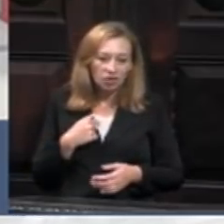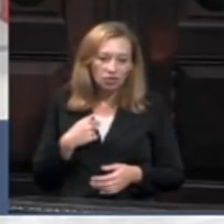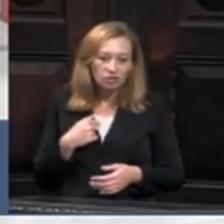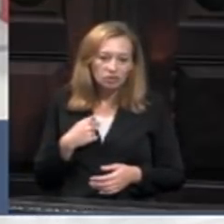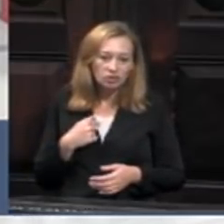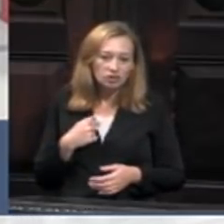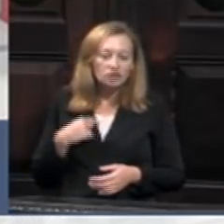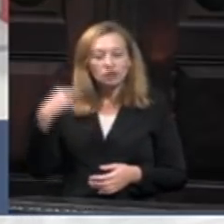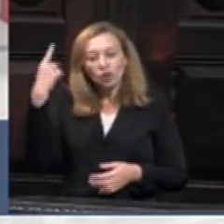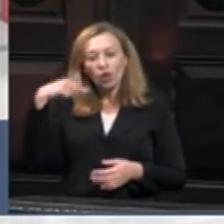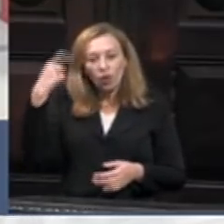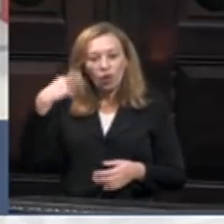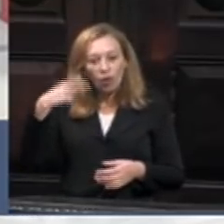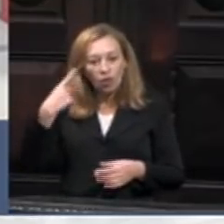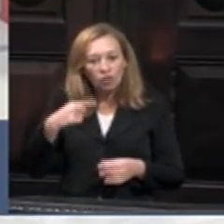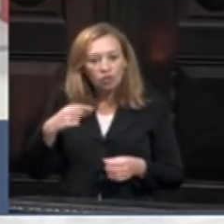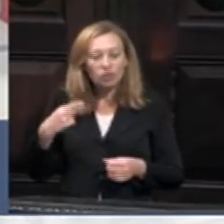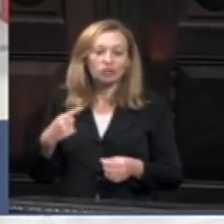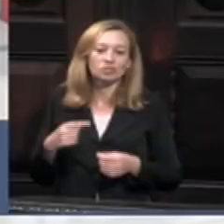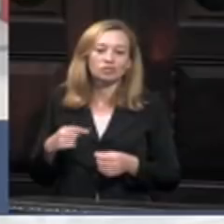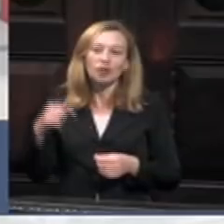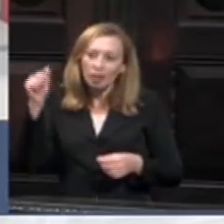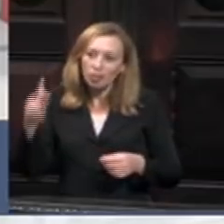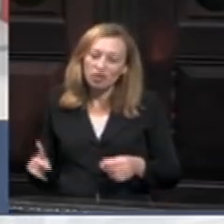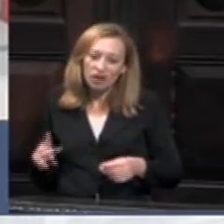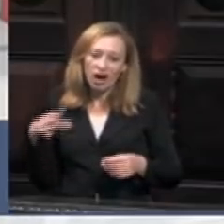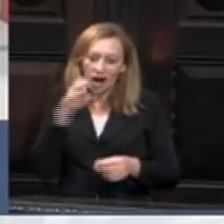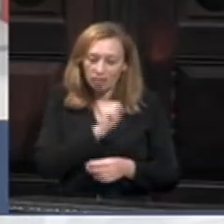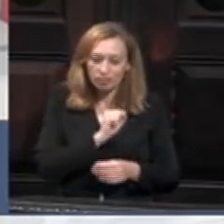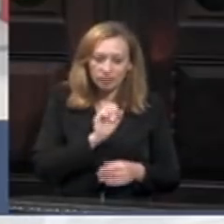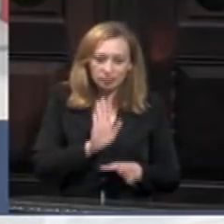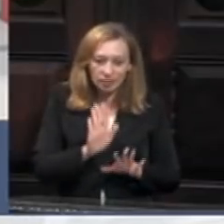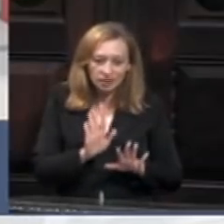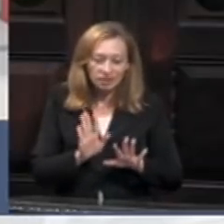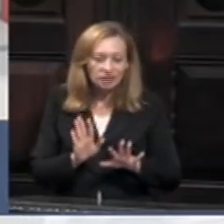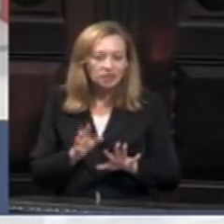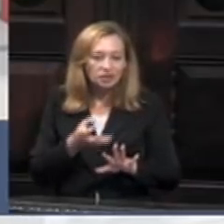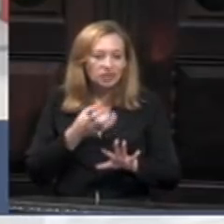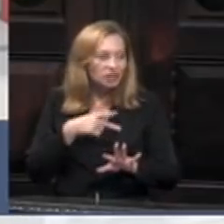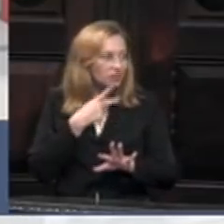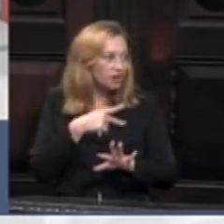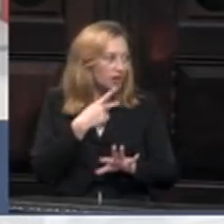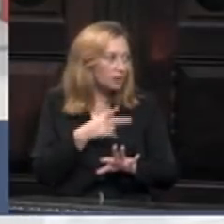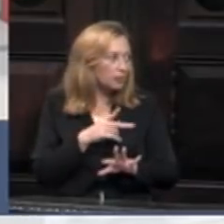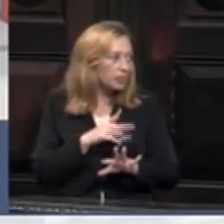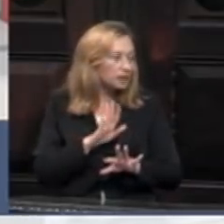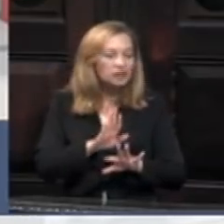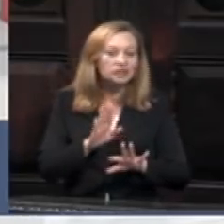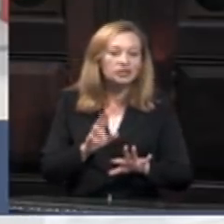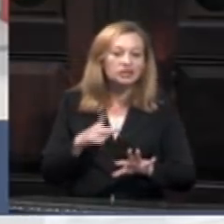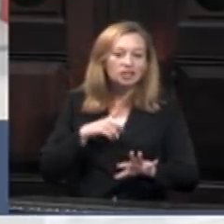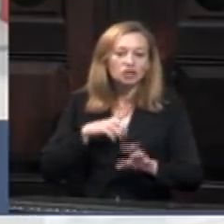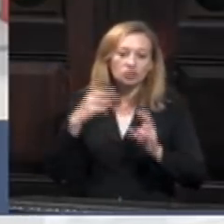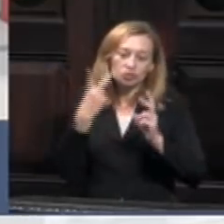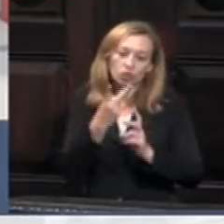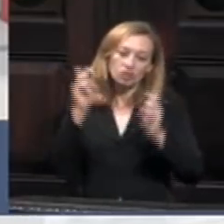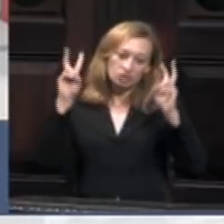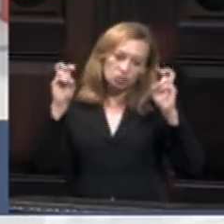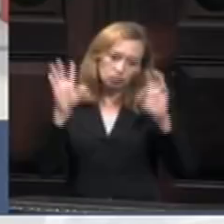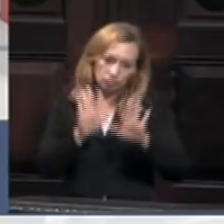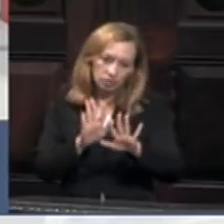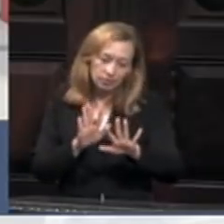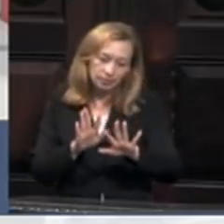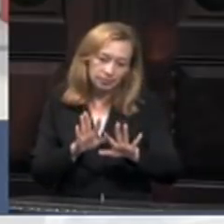Mas querendo superar Tranquilo. Então, fica assim, fica combinado, é porque ainda faltam 2 destaques, o do deputado Rosenberg. Só para